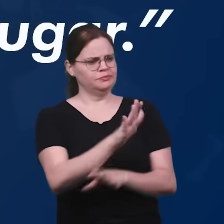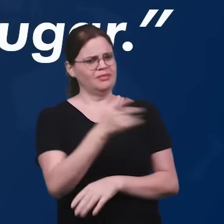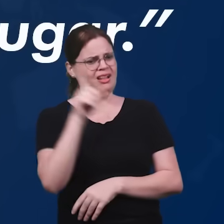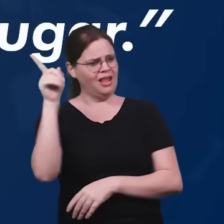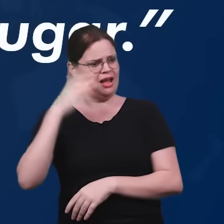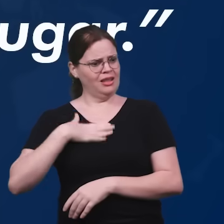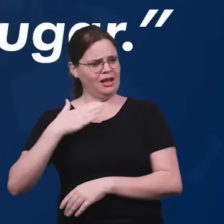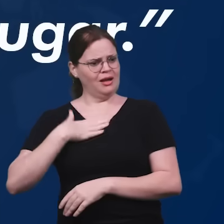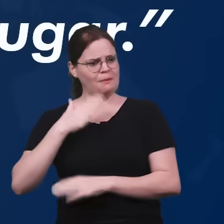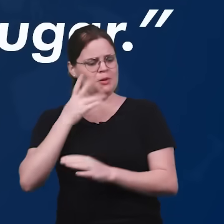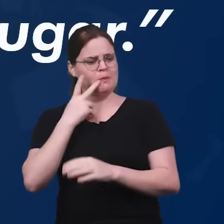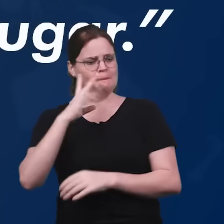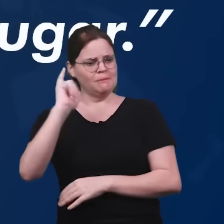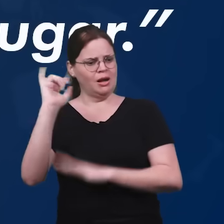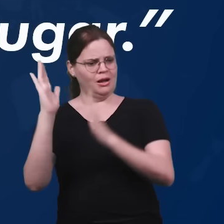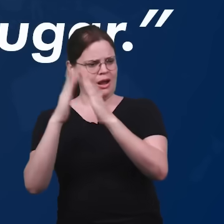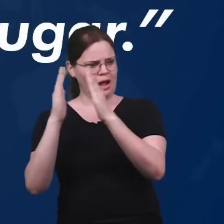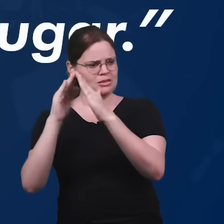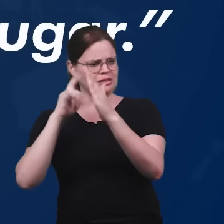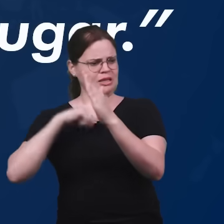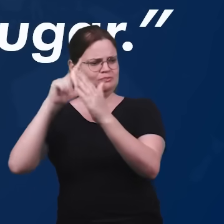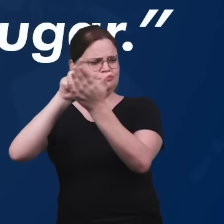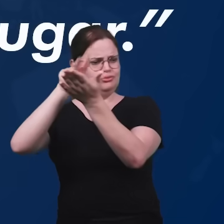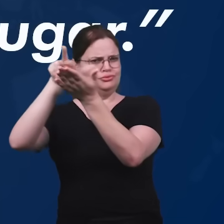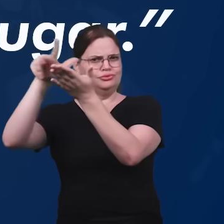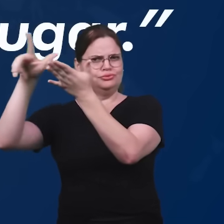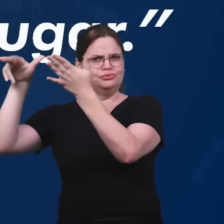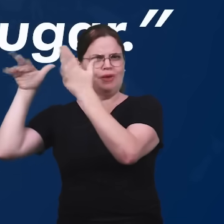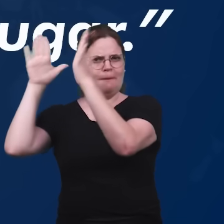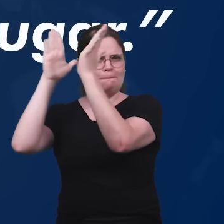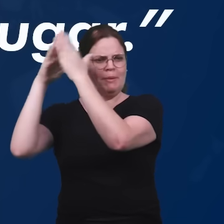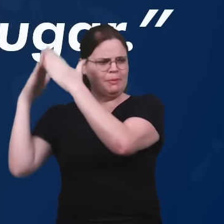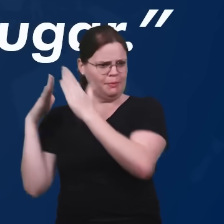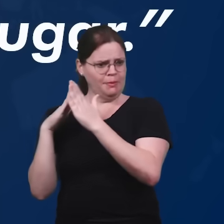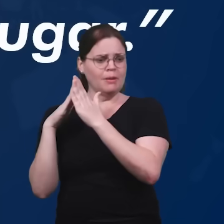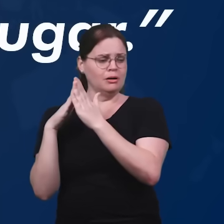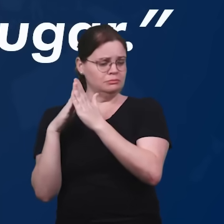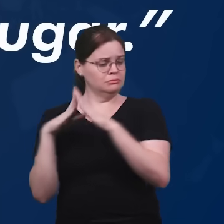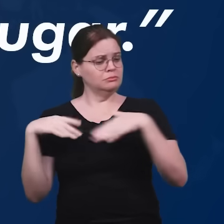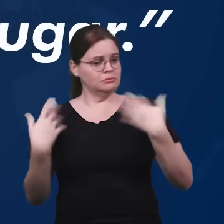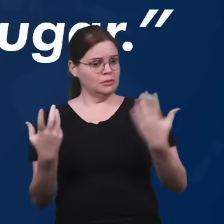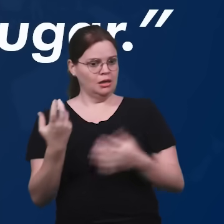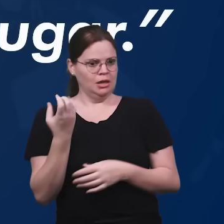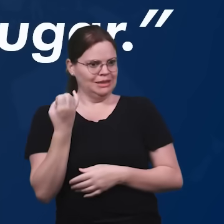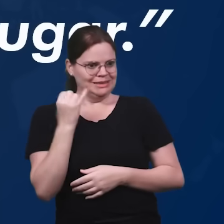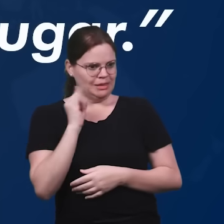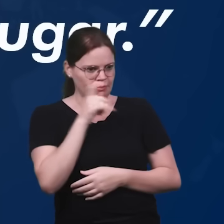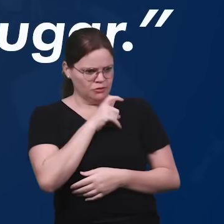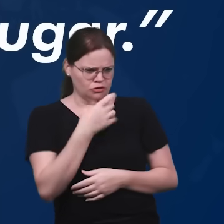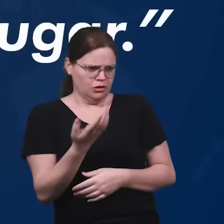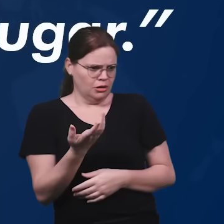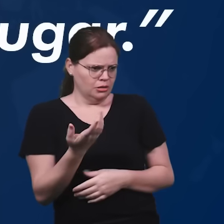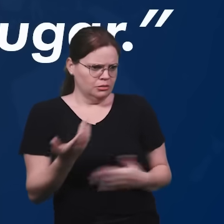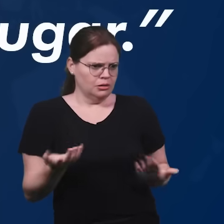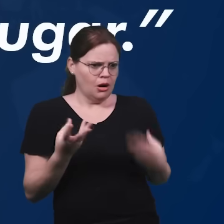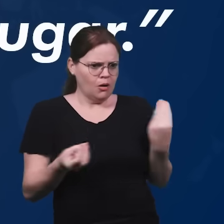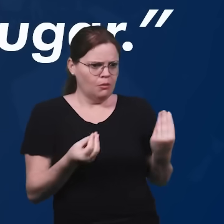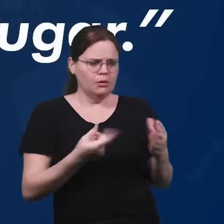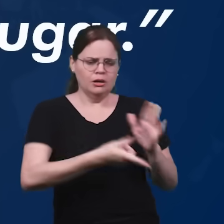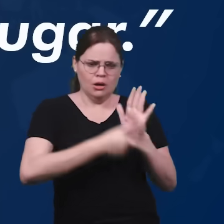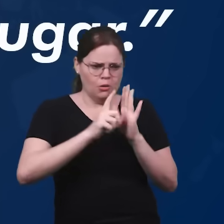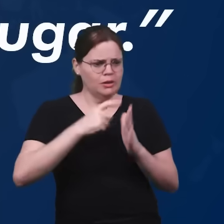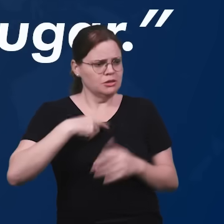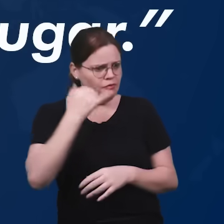pai, as muitas moradas. E diz e mais, e se fosse assim, se não fosse assim, eu vou teria